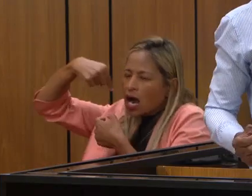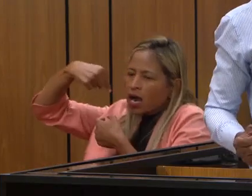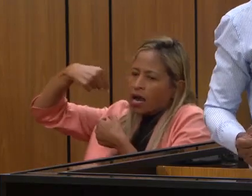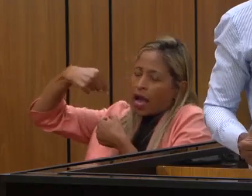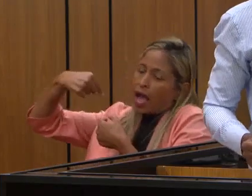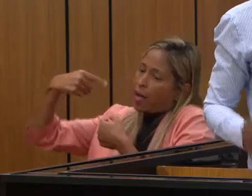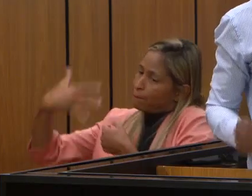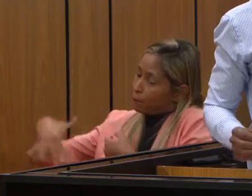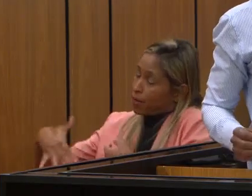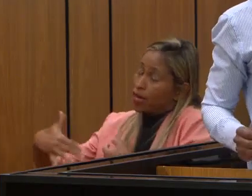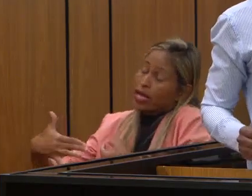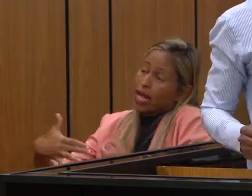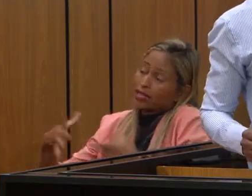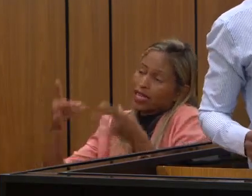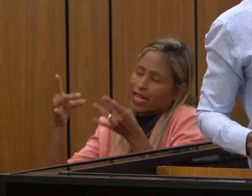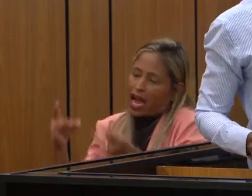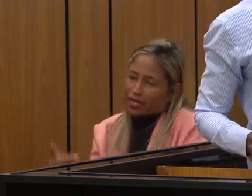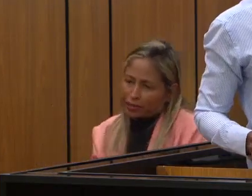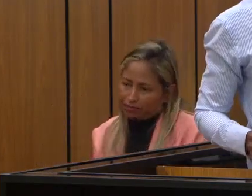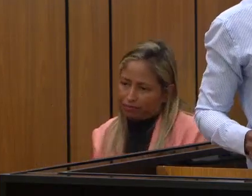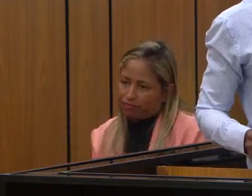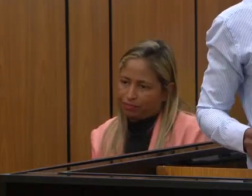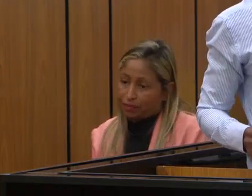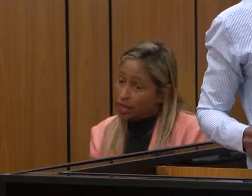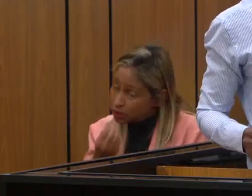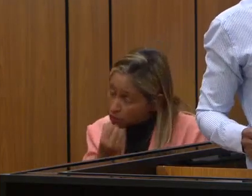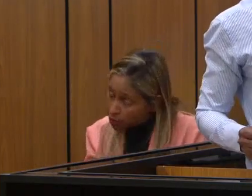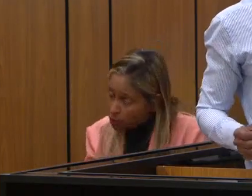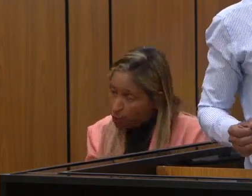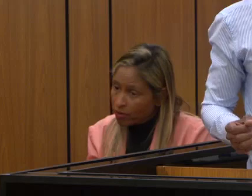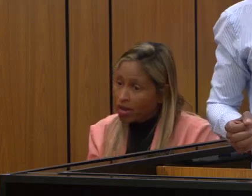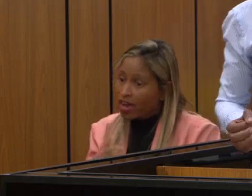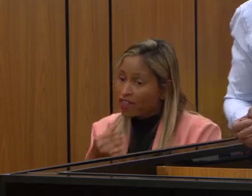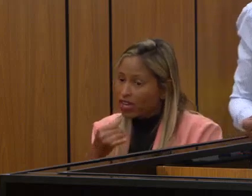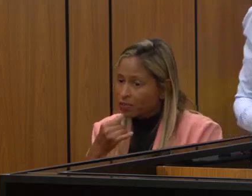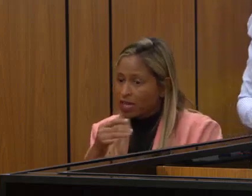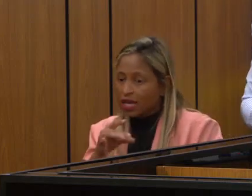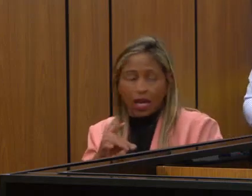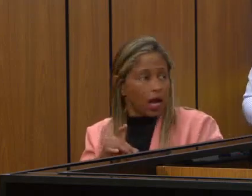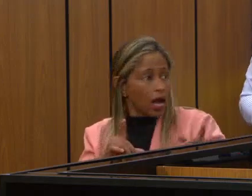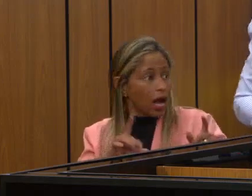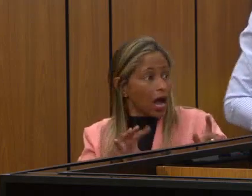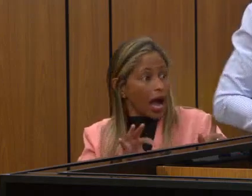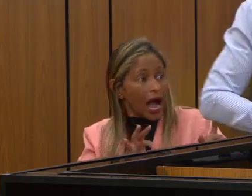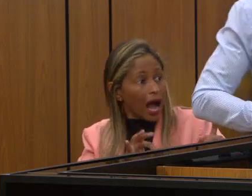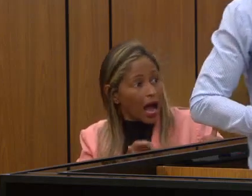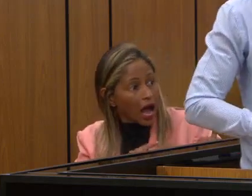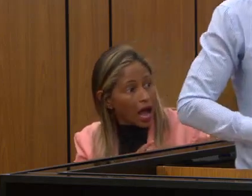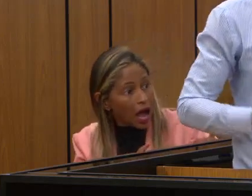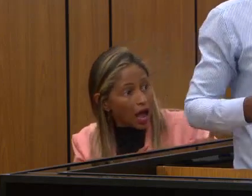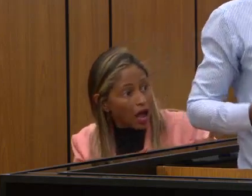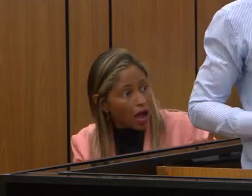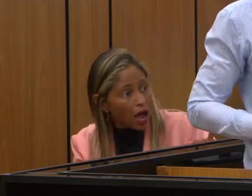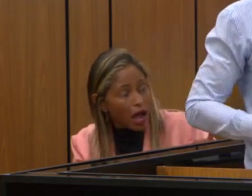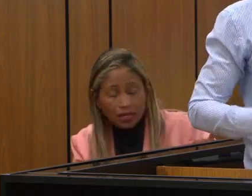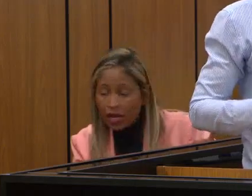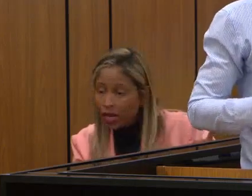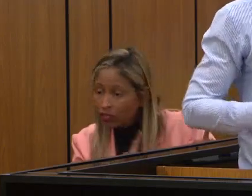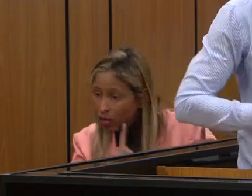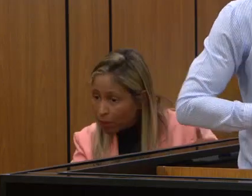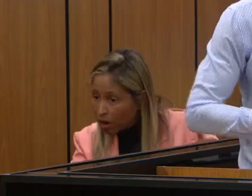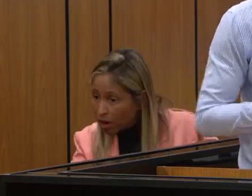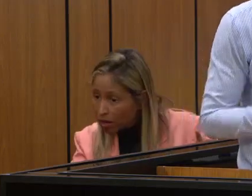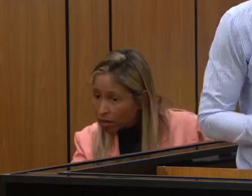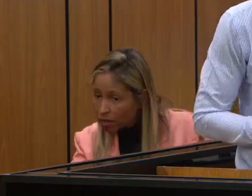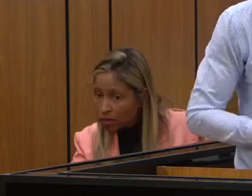delicado Tá bom então é infelizmente a delegada não tá aqui mas é de se falar em prisão